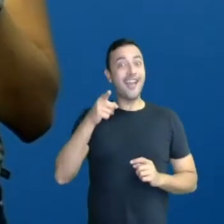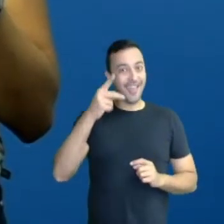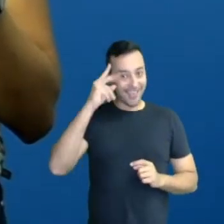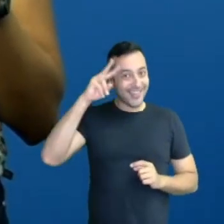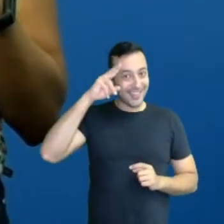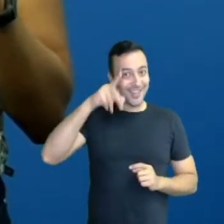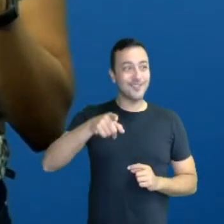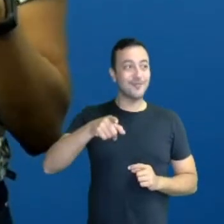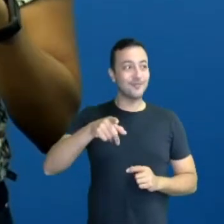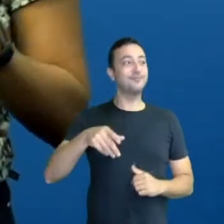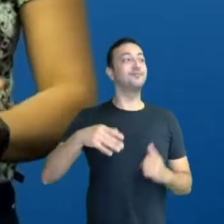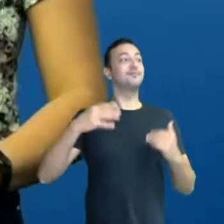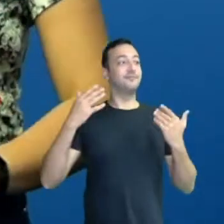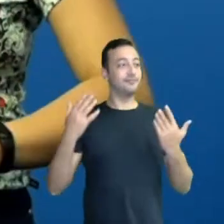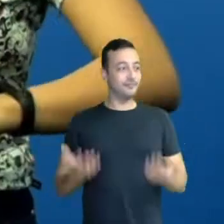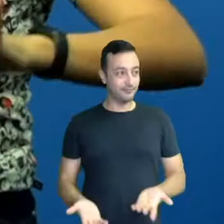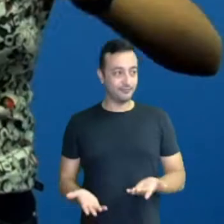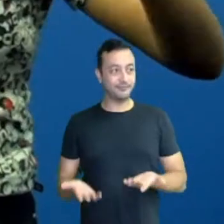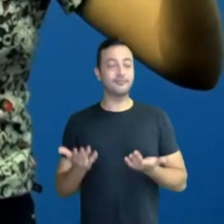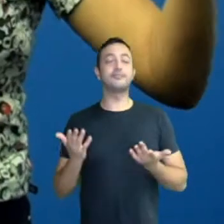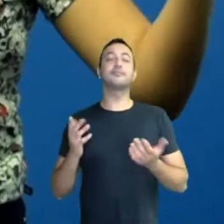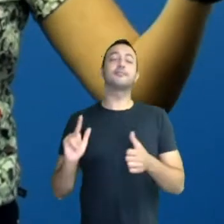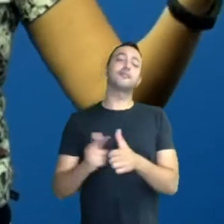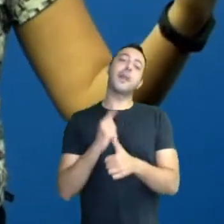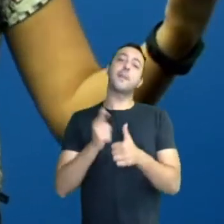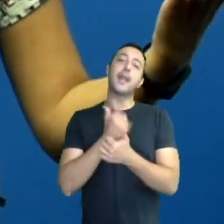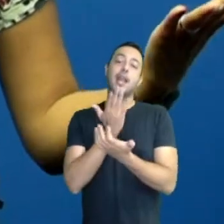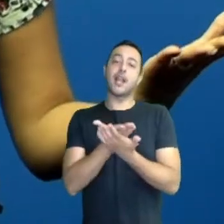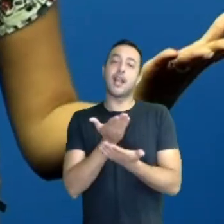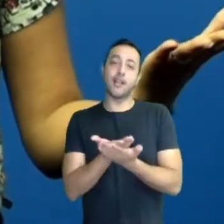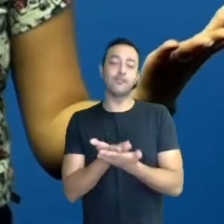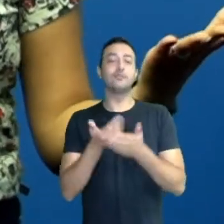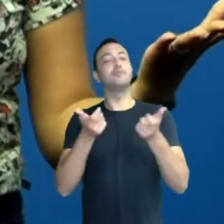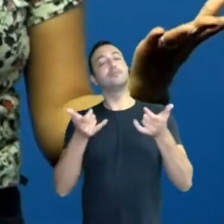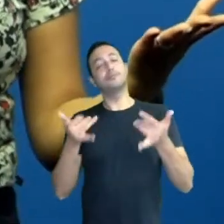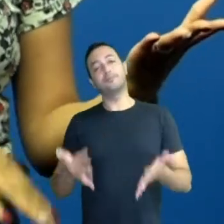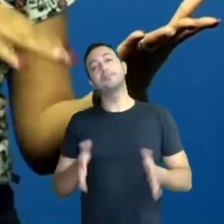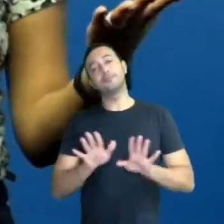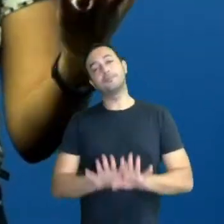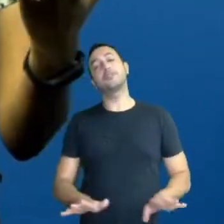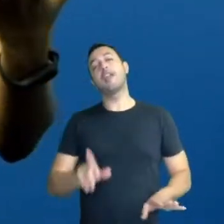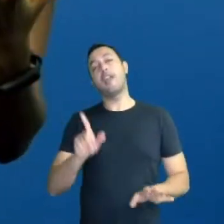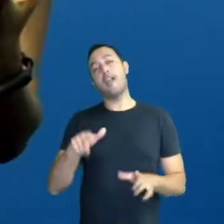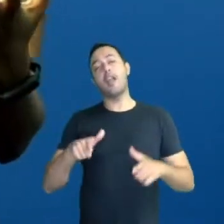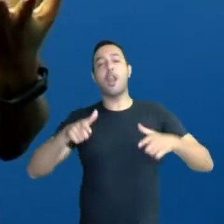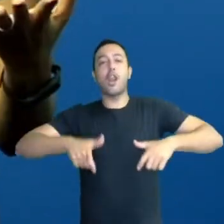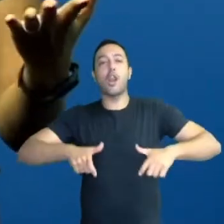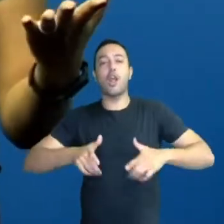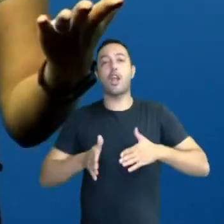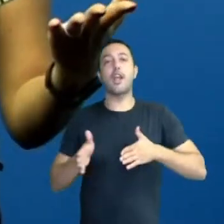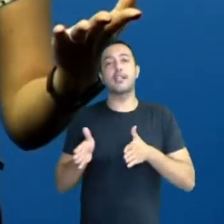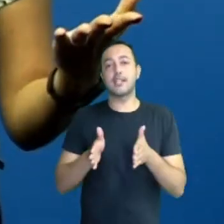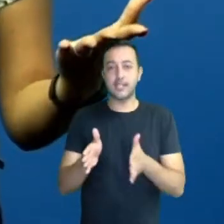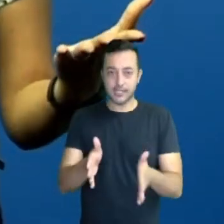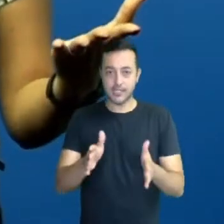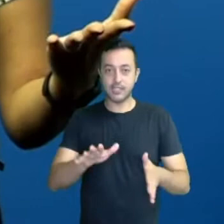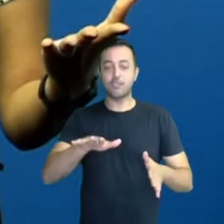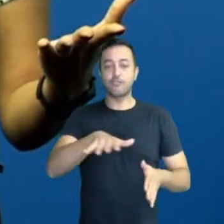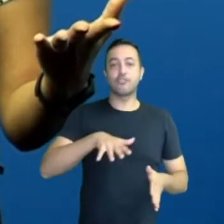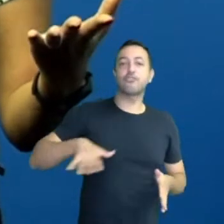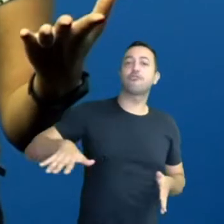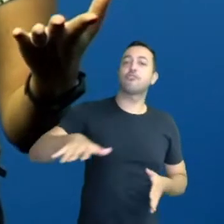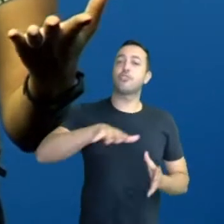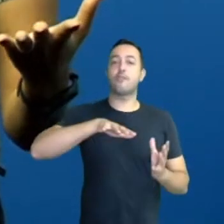Lembrou, não foi? Então, uma das nossas primeiras aulas foi falando sobre isso, sobre a localização no